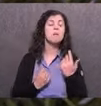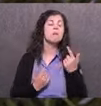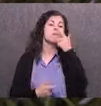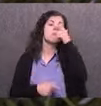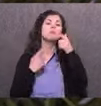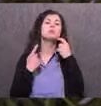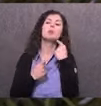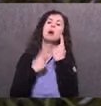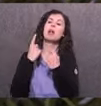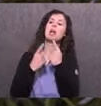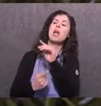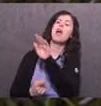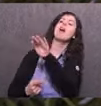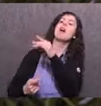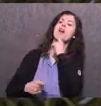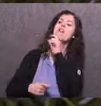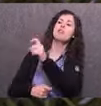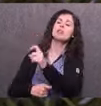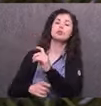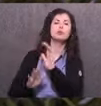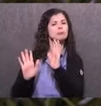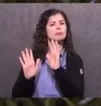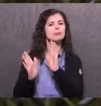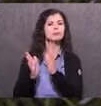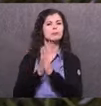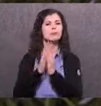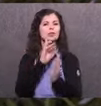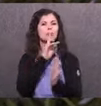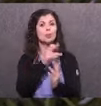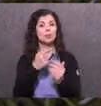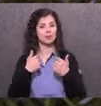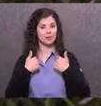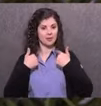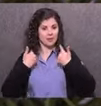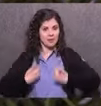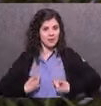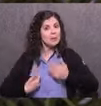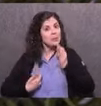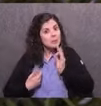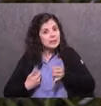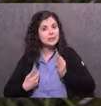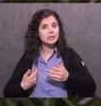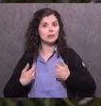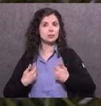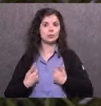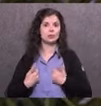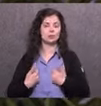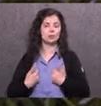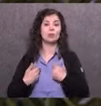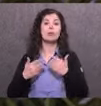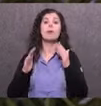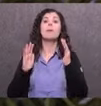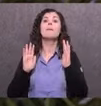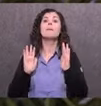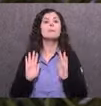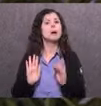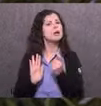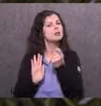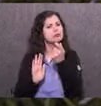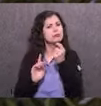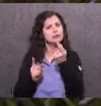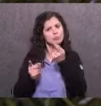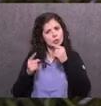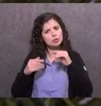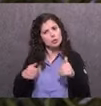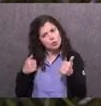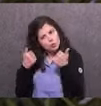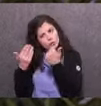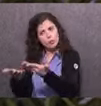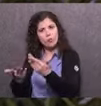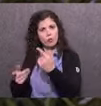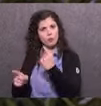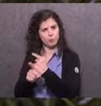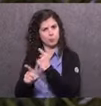alguma coisa, respondei que o Senhor precisa deles, mas não tardará em devolvê-los.